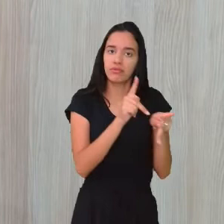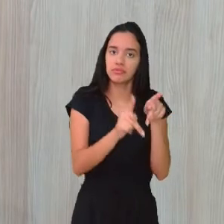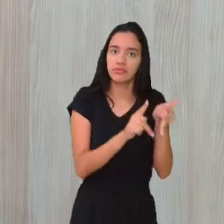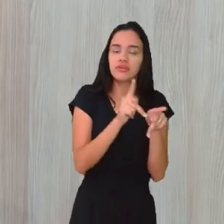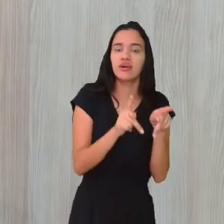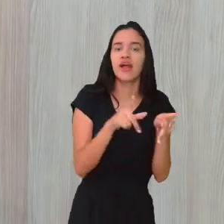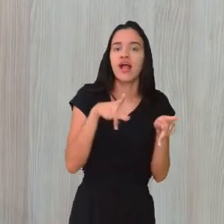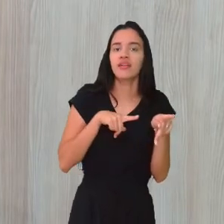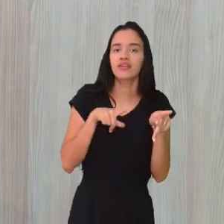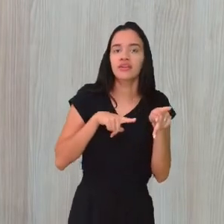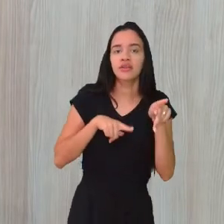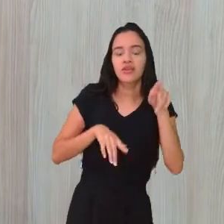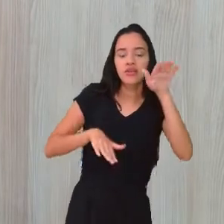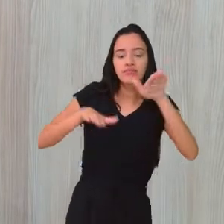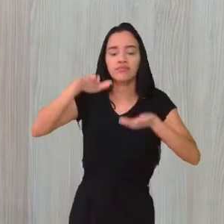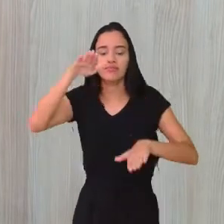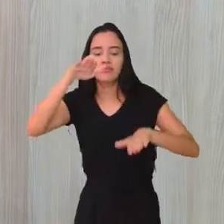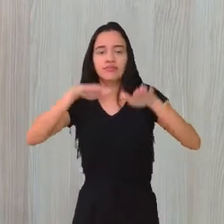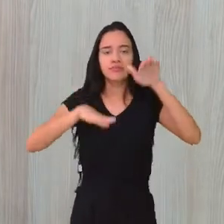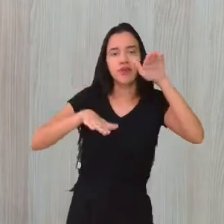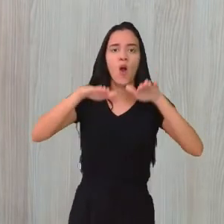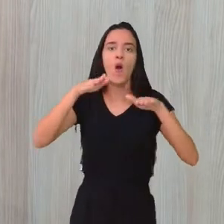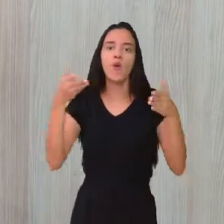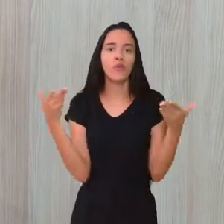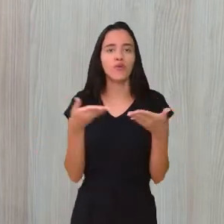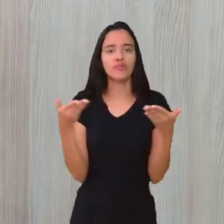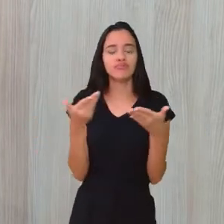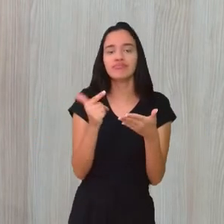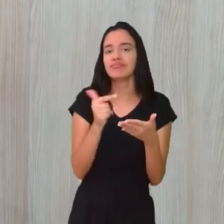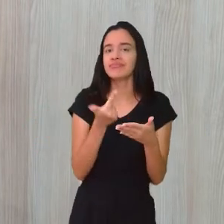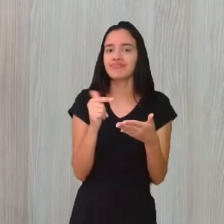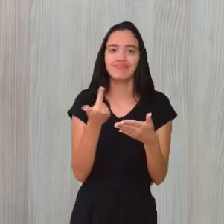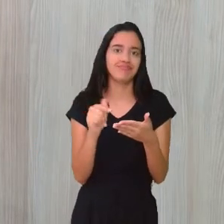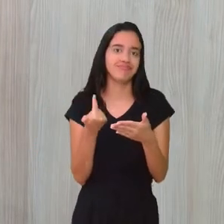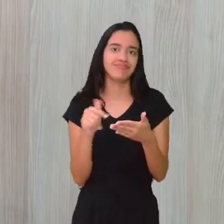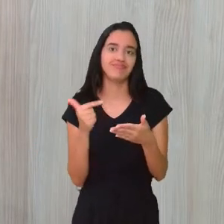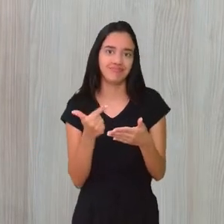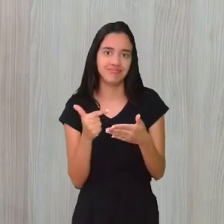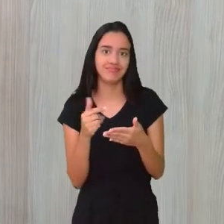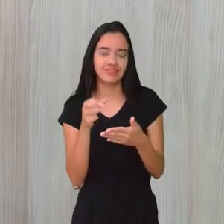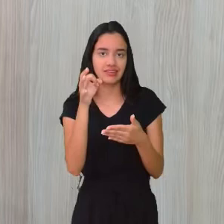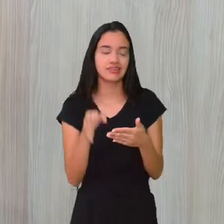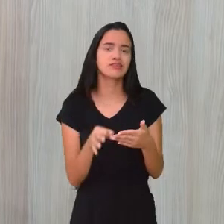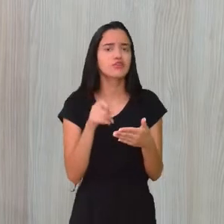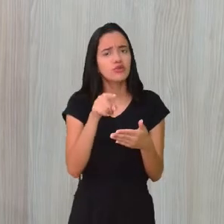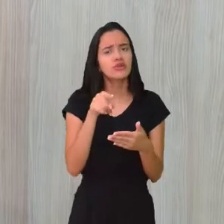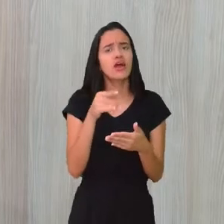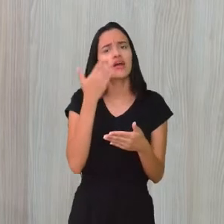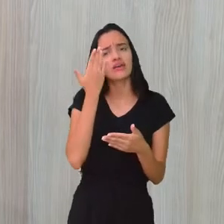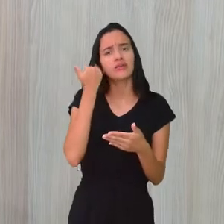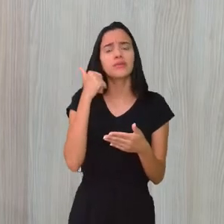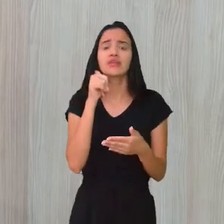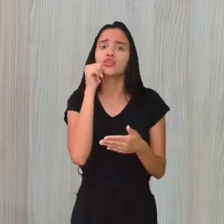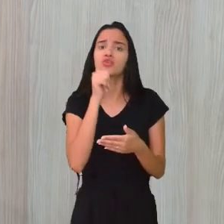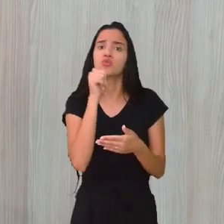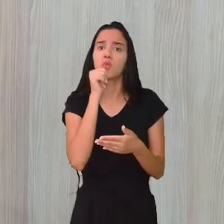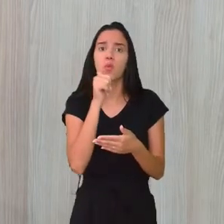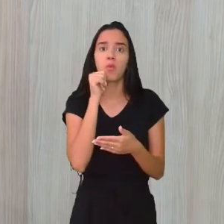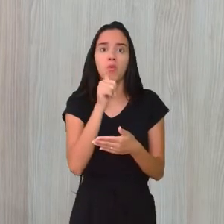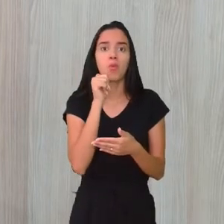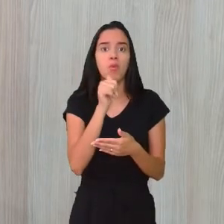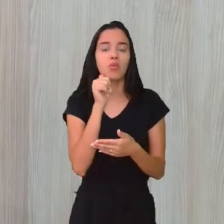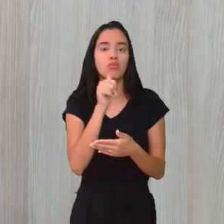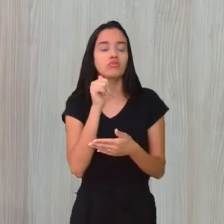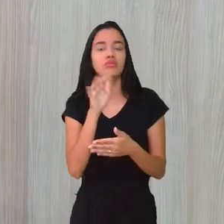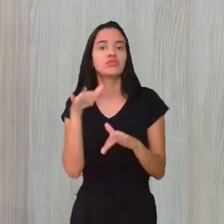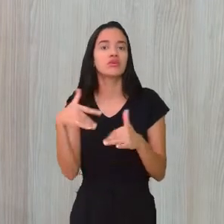essa hierarquia do teatro, que hoje em dia a gente não tem mais, né? E você sabia que as mulheres não podiam encenar?